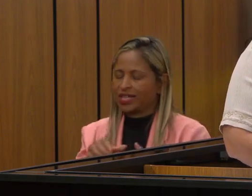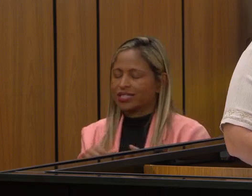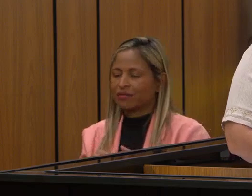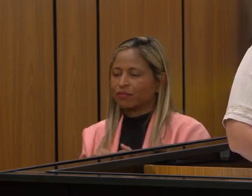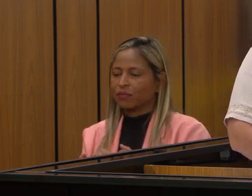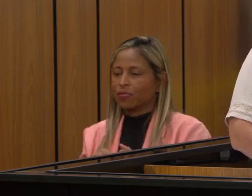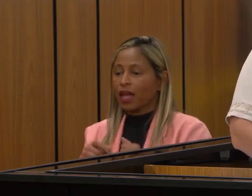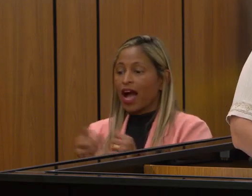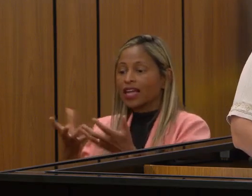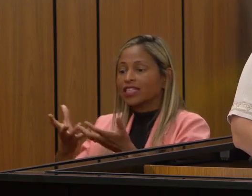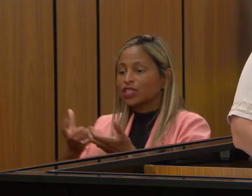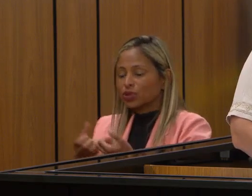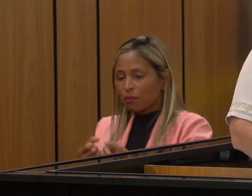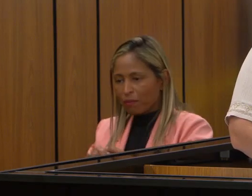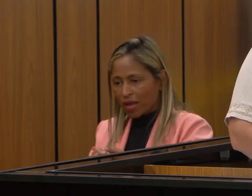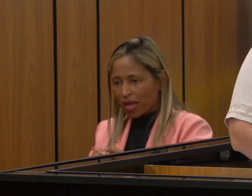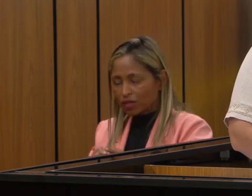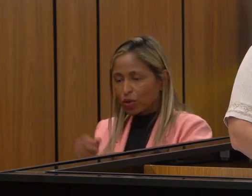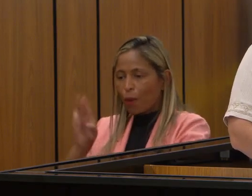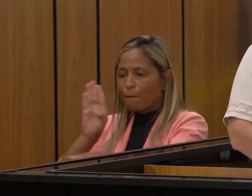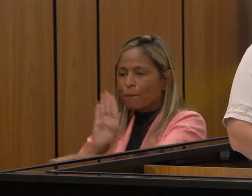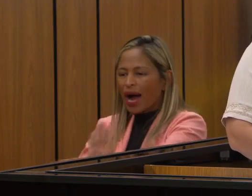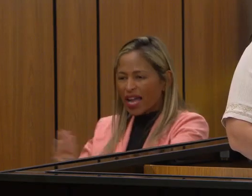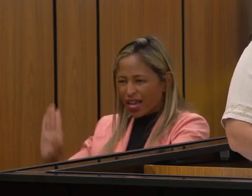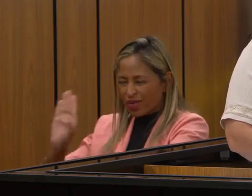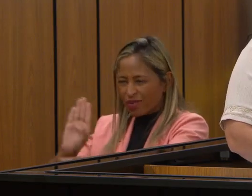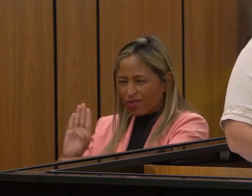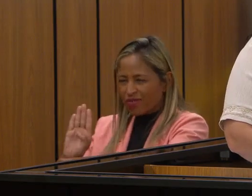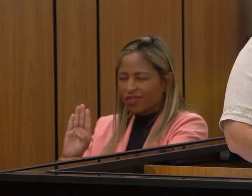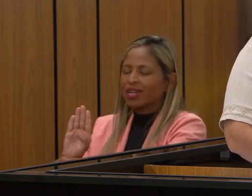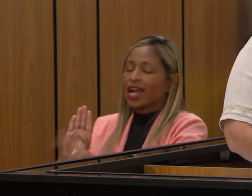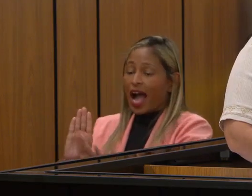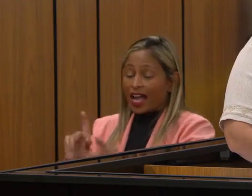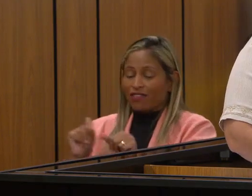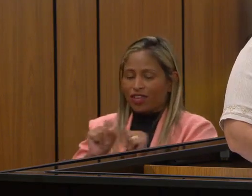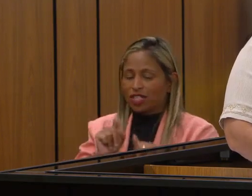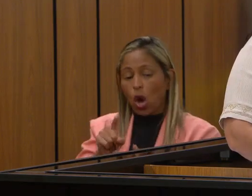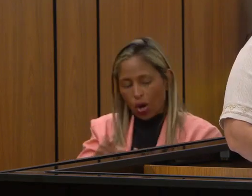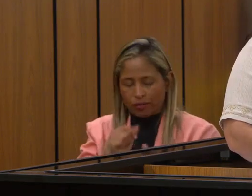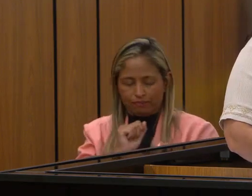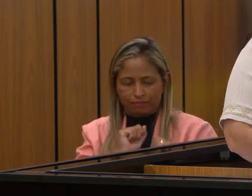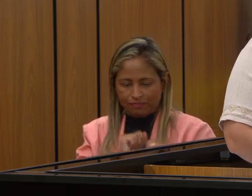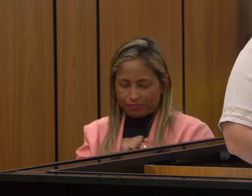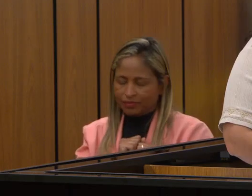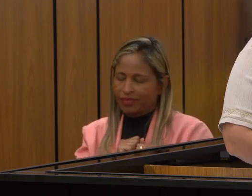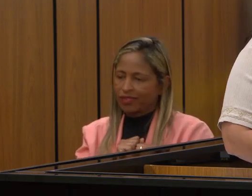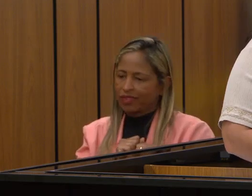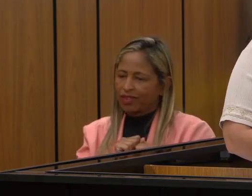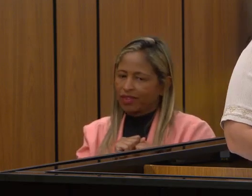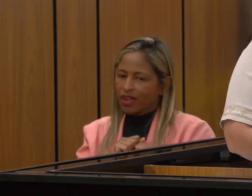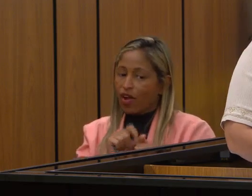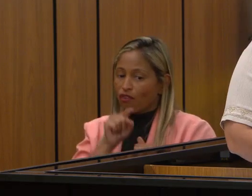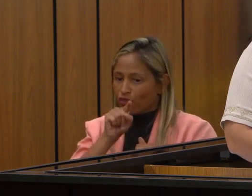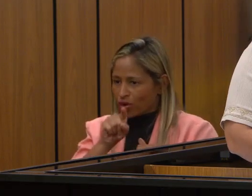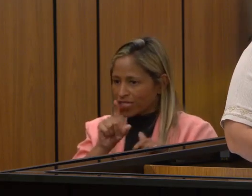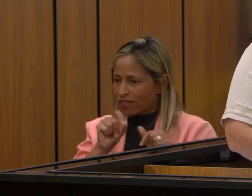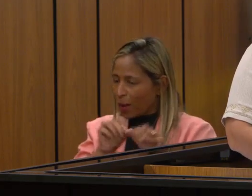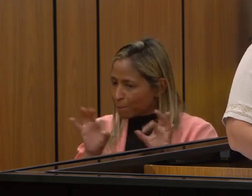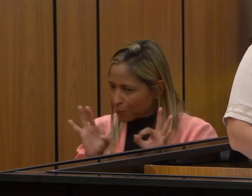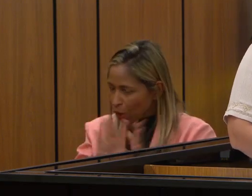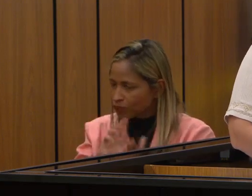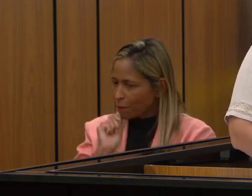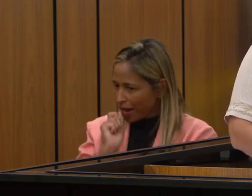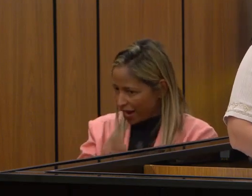eu fui atendido no Barreiro né eles falaram comigo assim olha você vai fechar